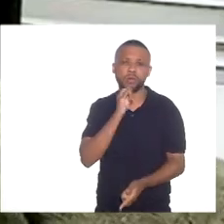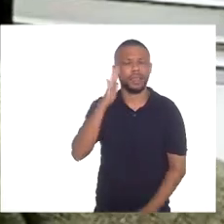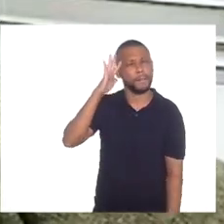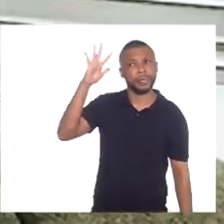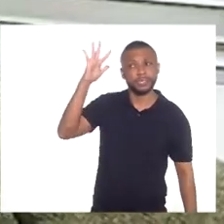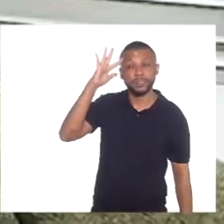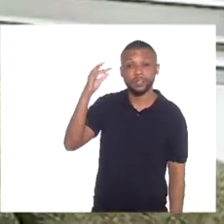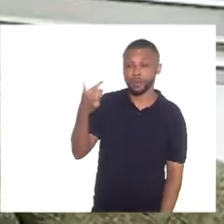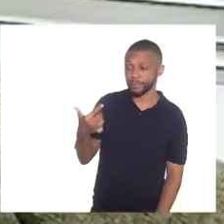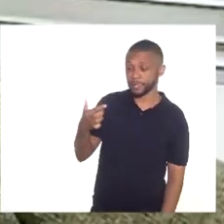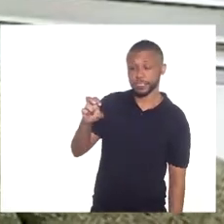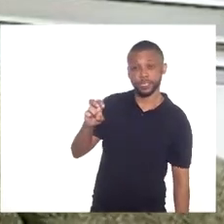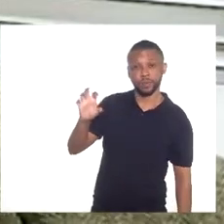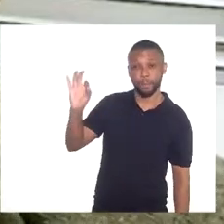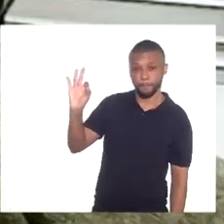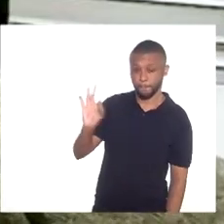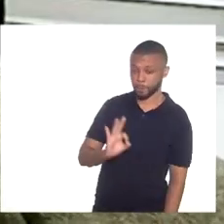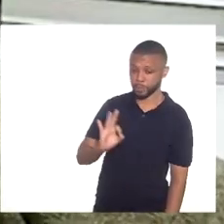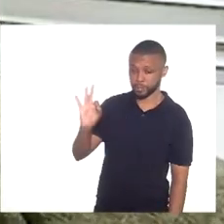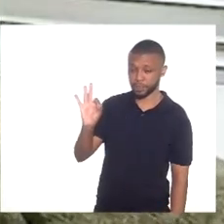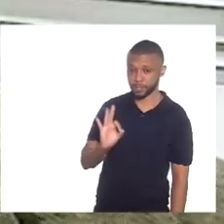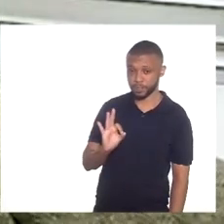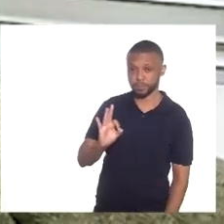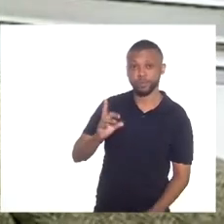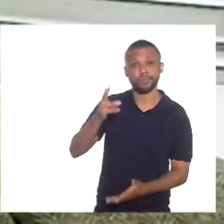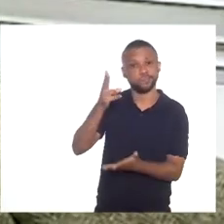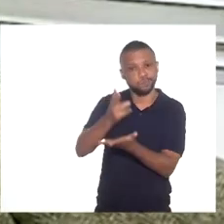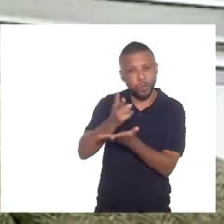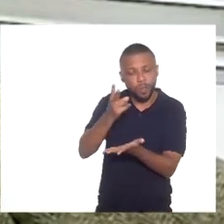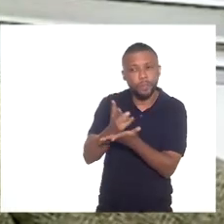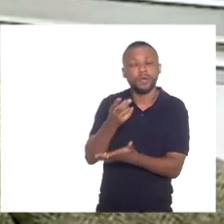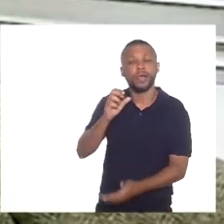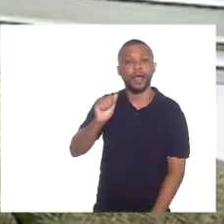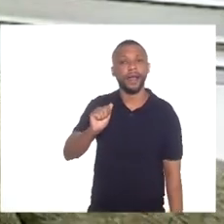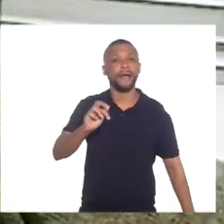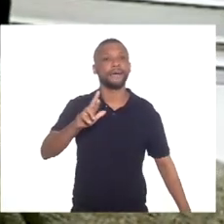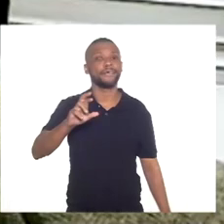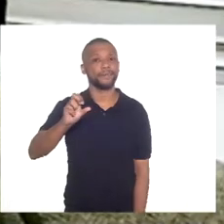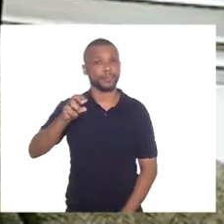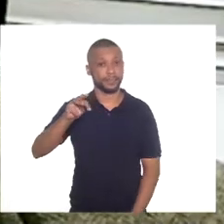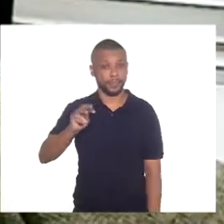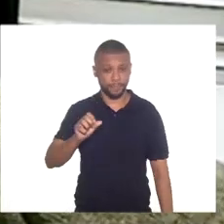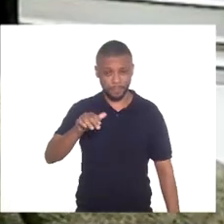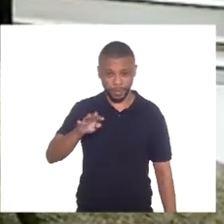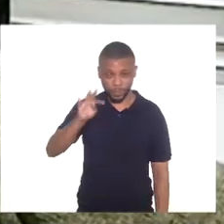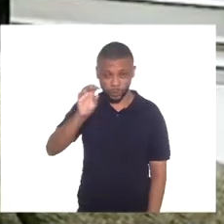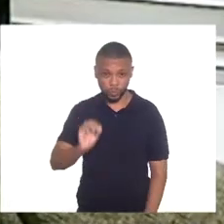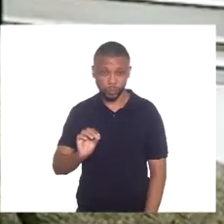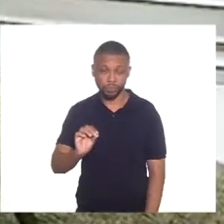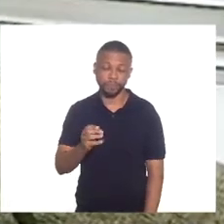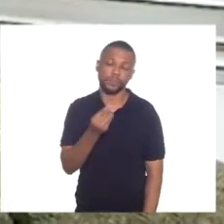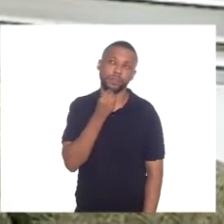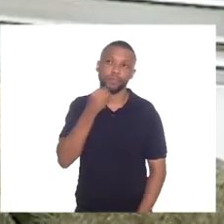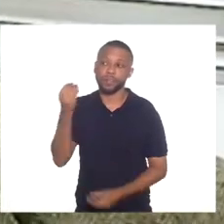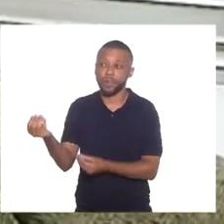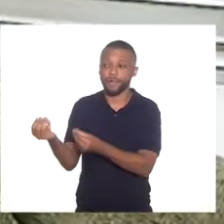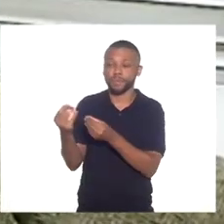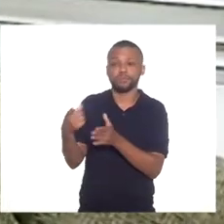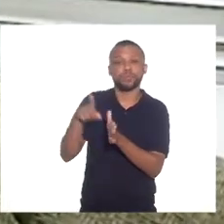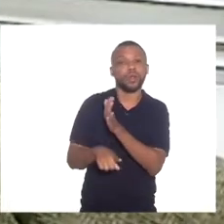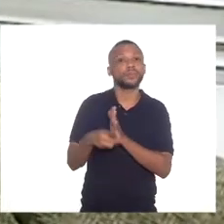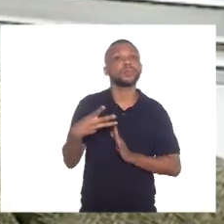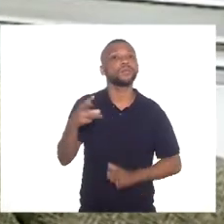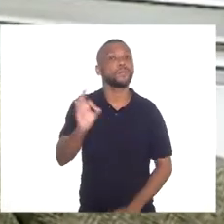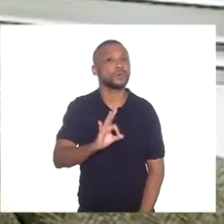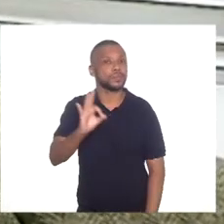25%, nesse 25%, mesmo em afretamento, teria que incidir 3% de alíquota de ICMS.